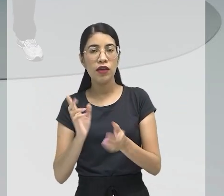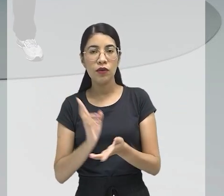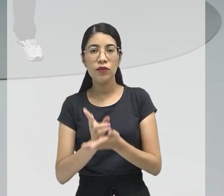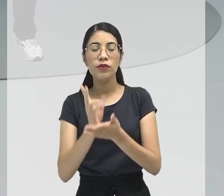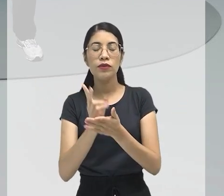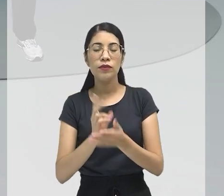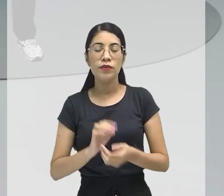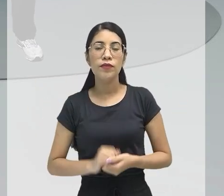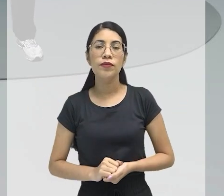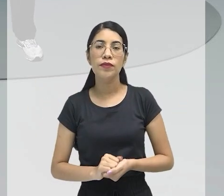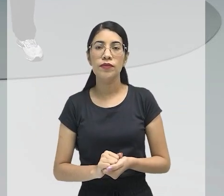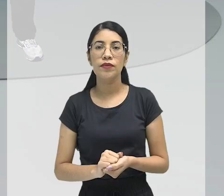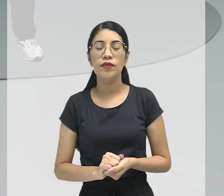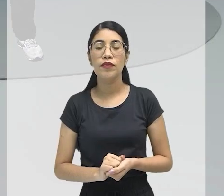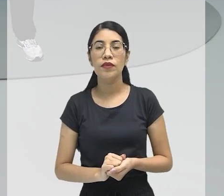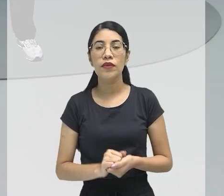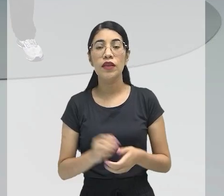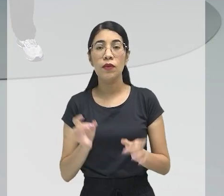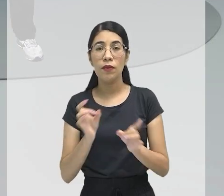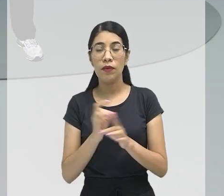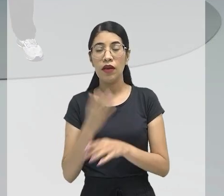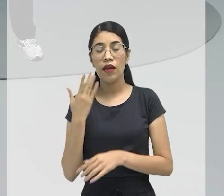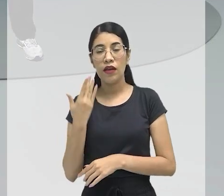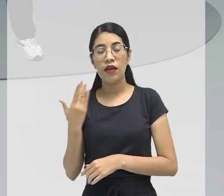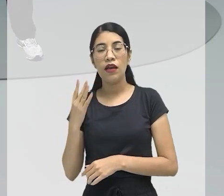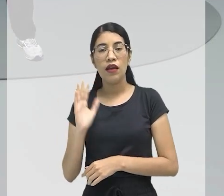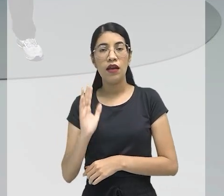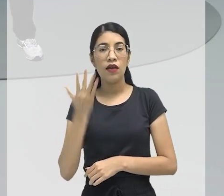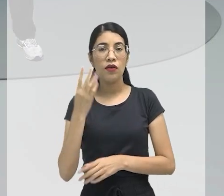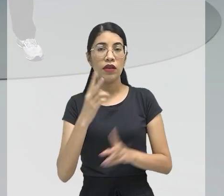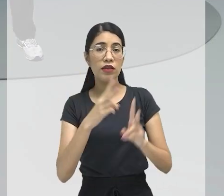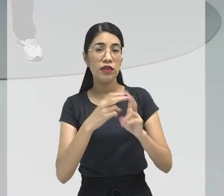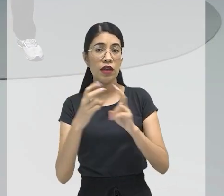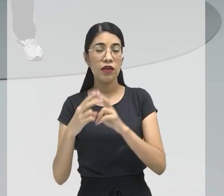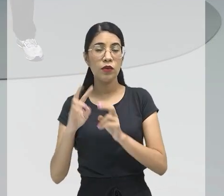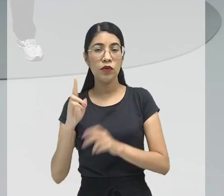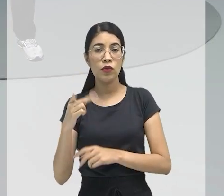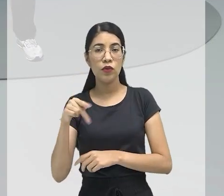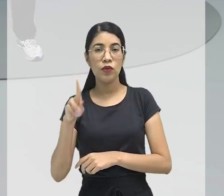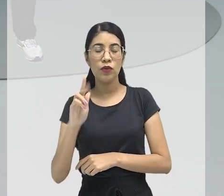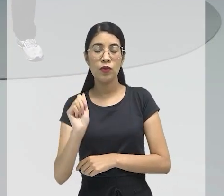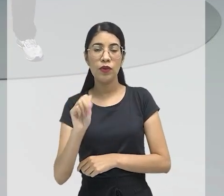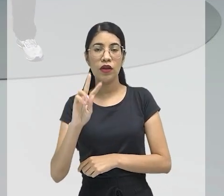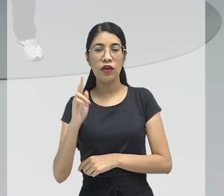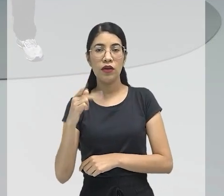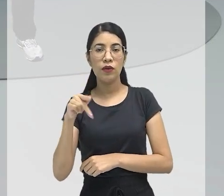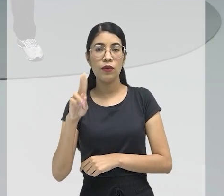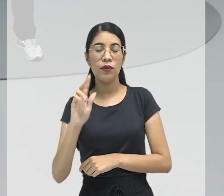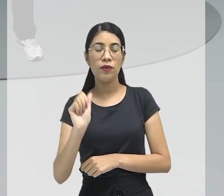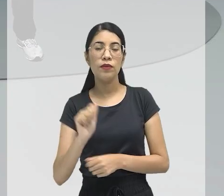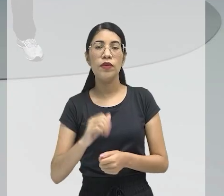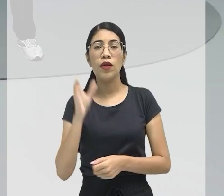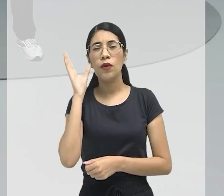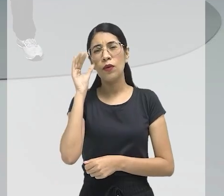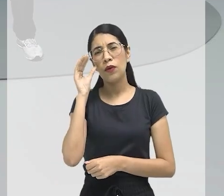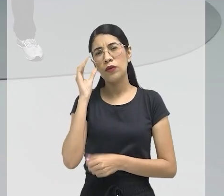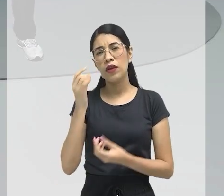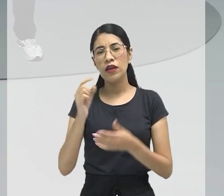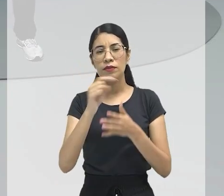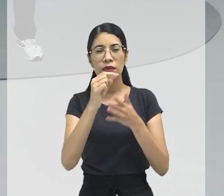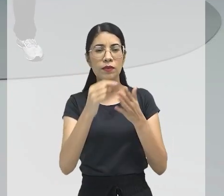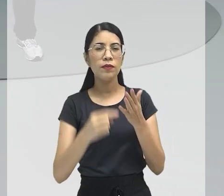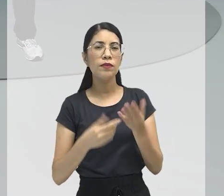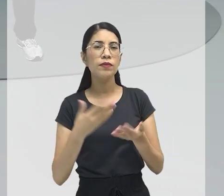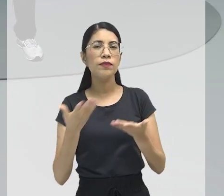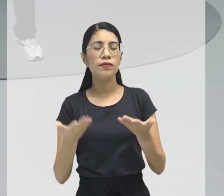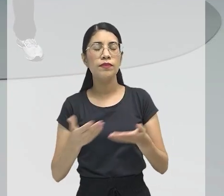Tá bom? Então é assim que ocorre a luta aí do Uka-Uka, tá bom? Curiosidade, vamos ver as curiosidades aí que nós